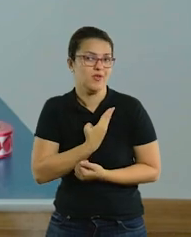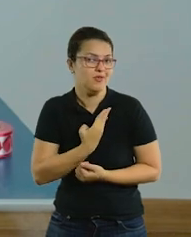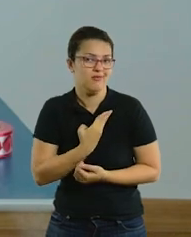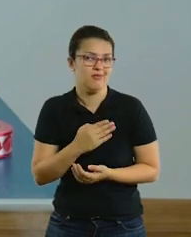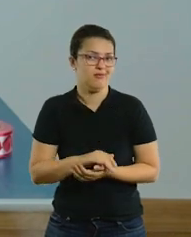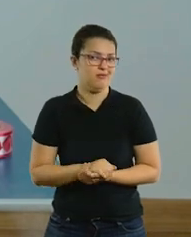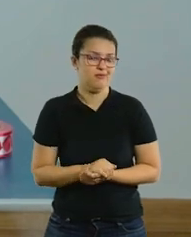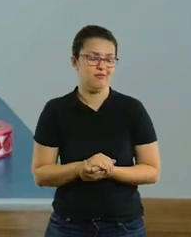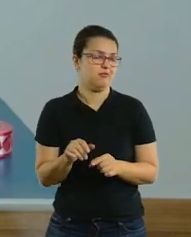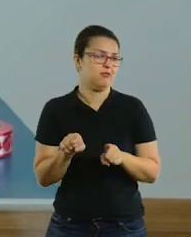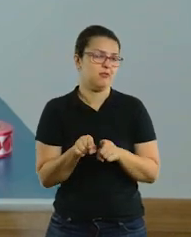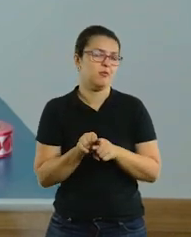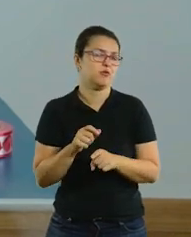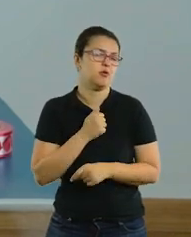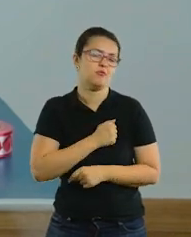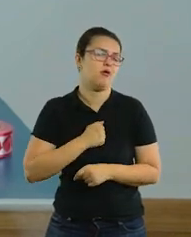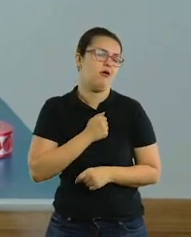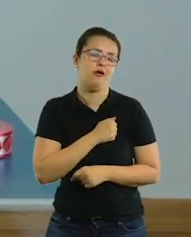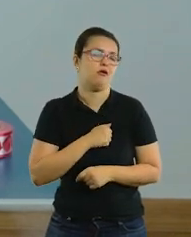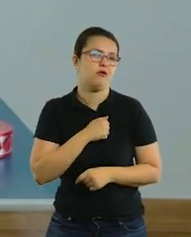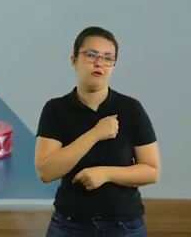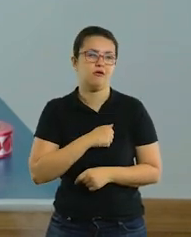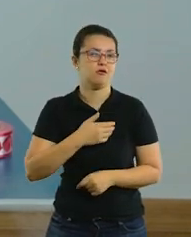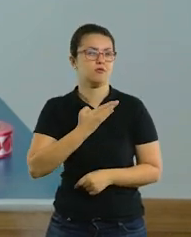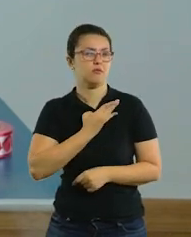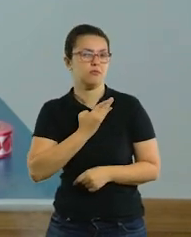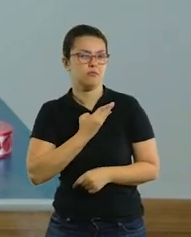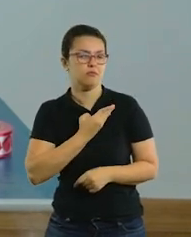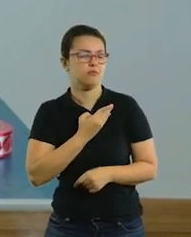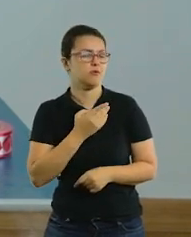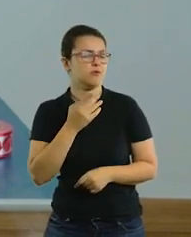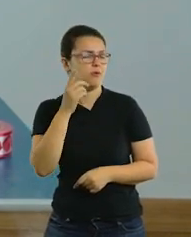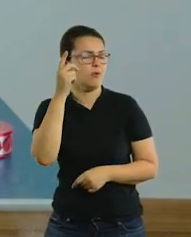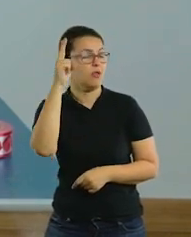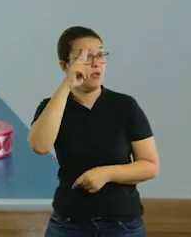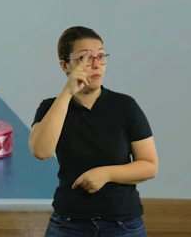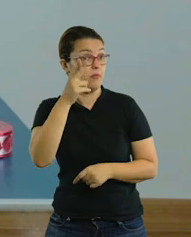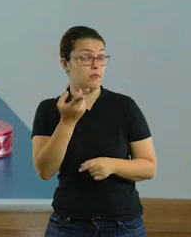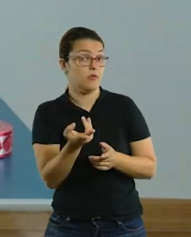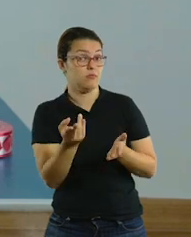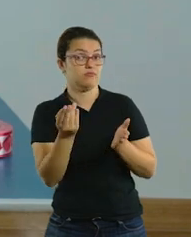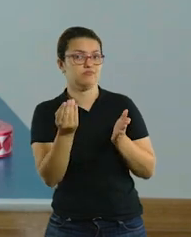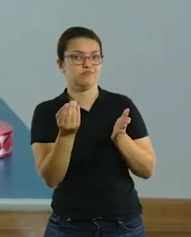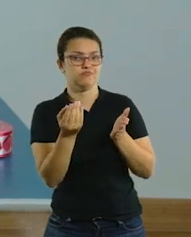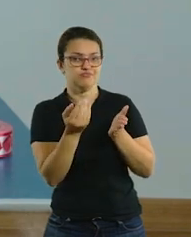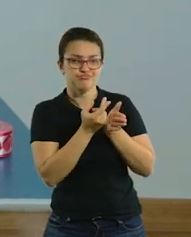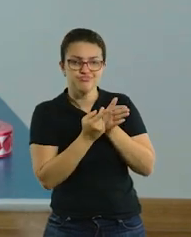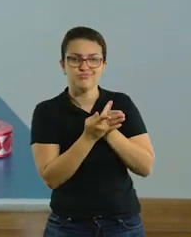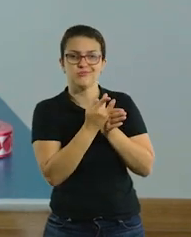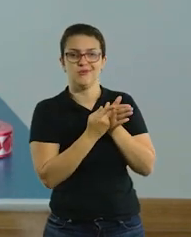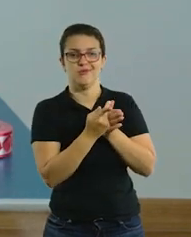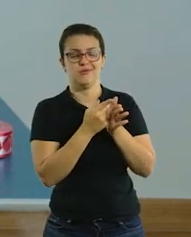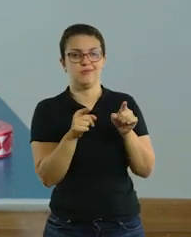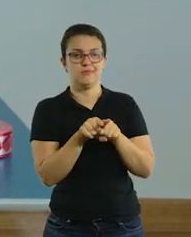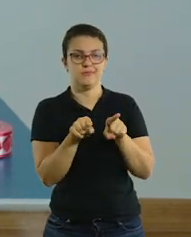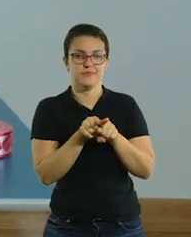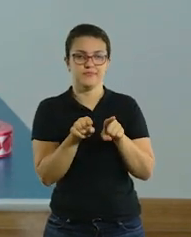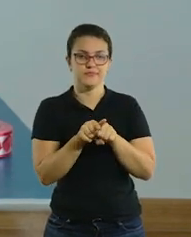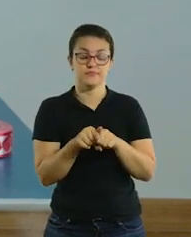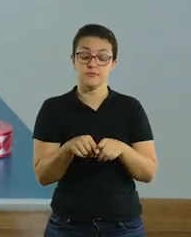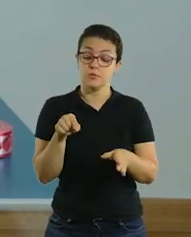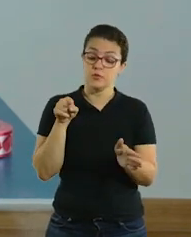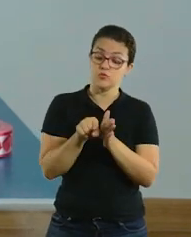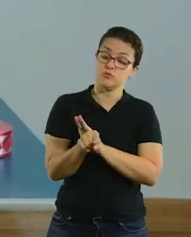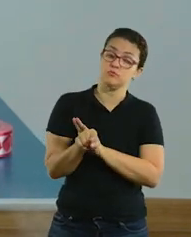sala de aula, porque é muito amiga e está com saudade, então ela vai querer, de repente, fazer. Ah, então, dentro